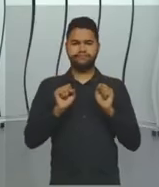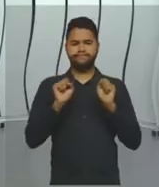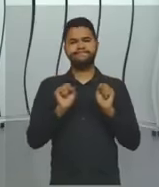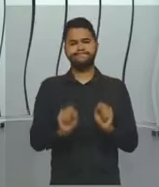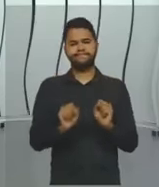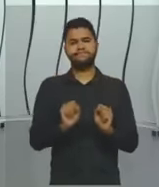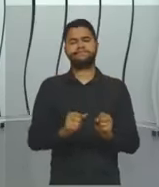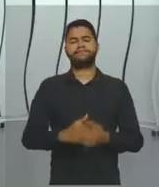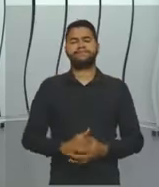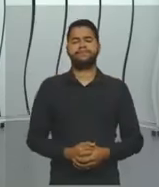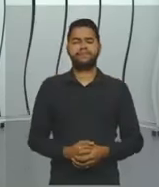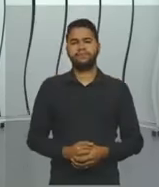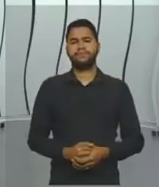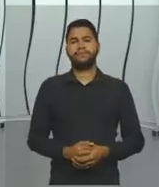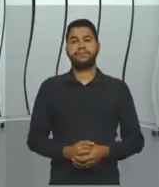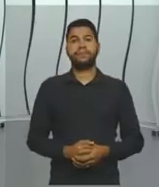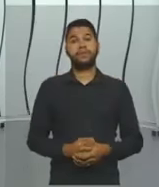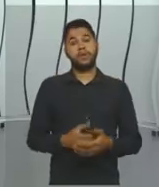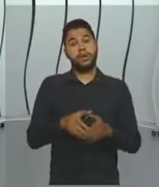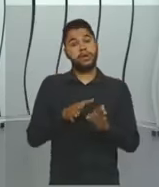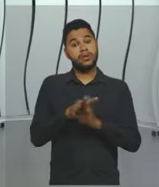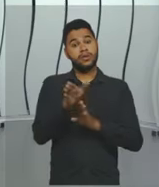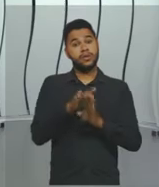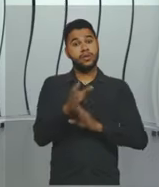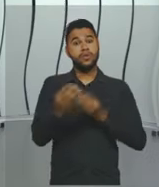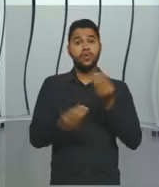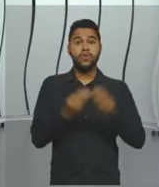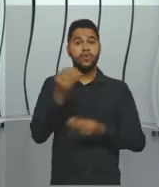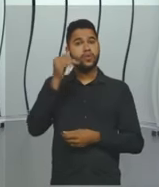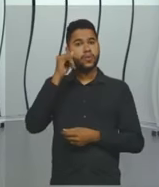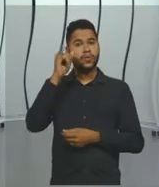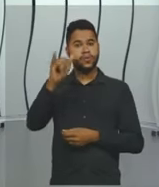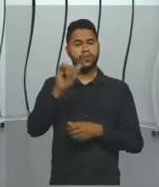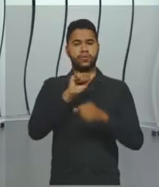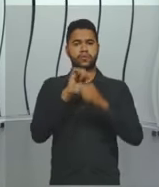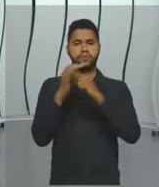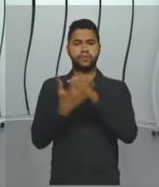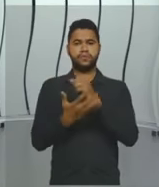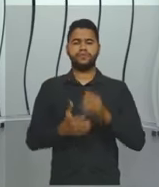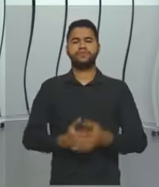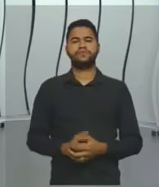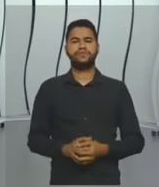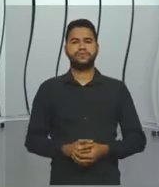o vírus aí. Então, são as dicas de prevenção aí para o coronavírus, ok?